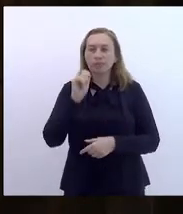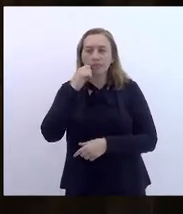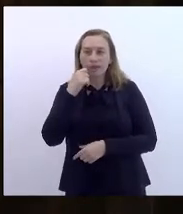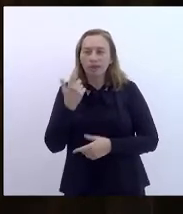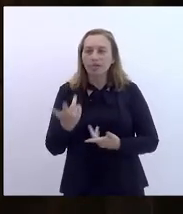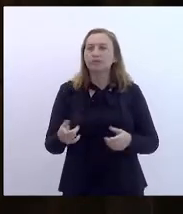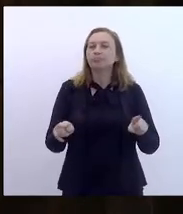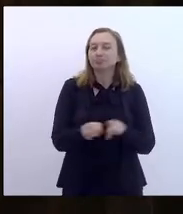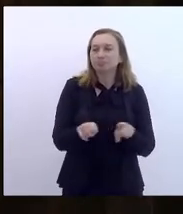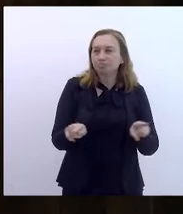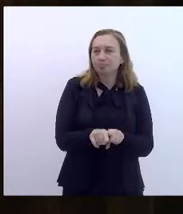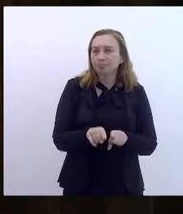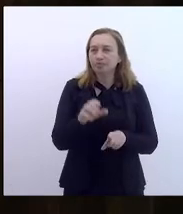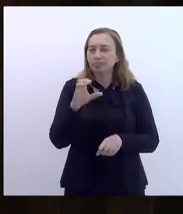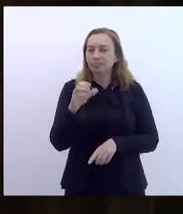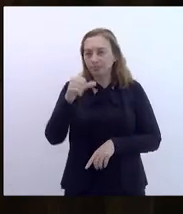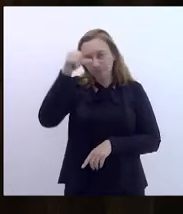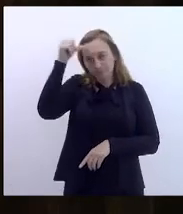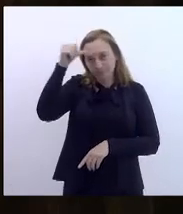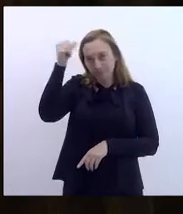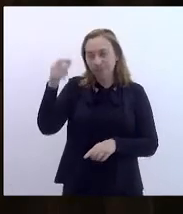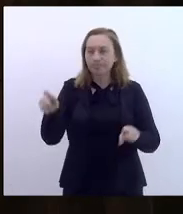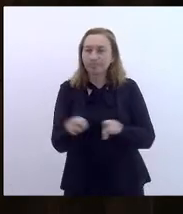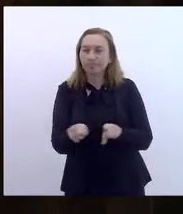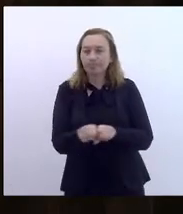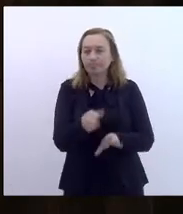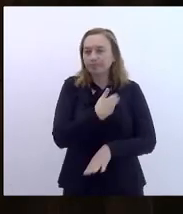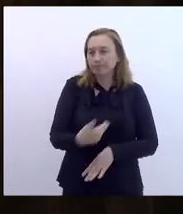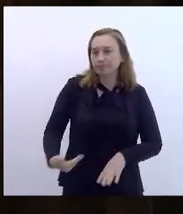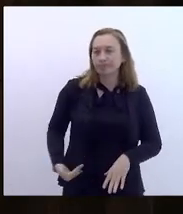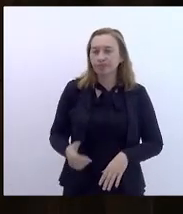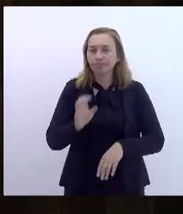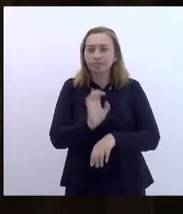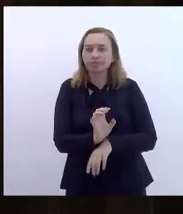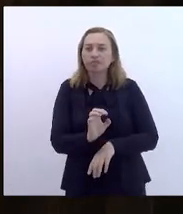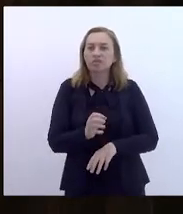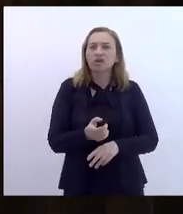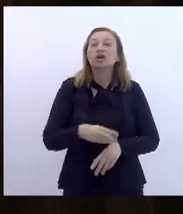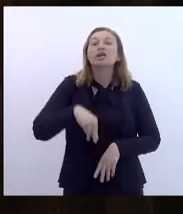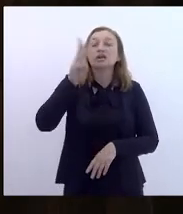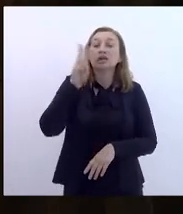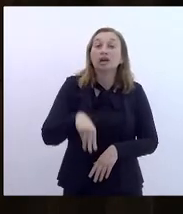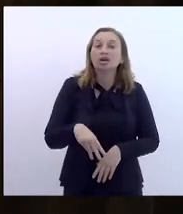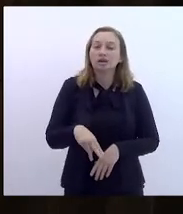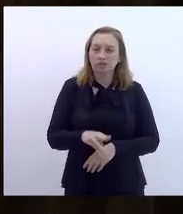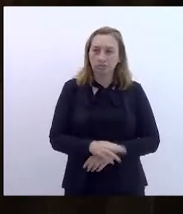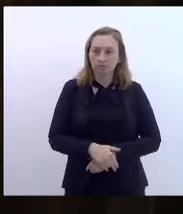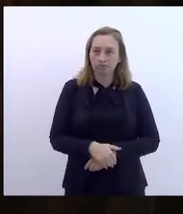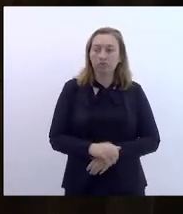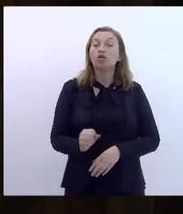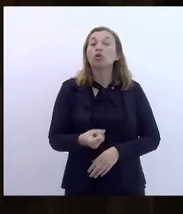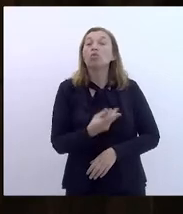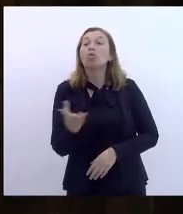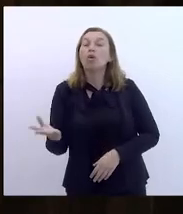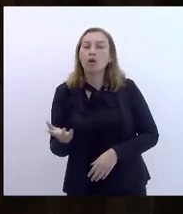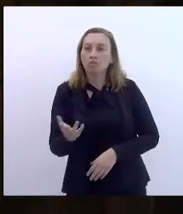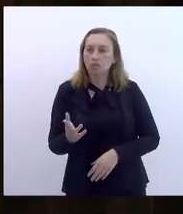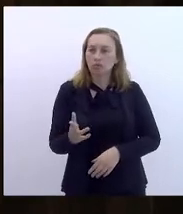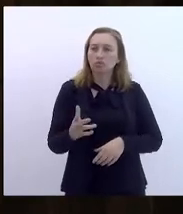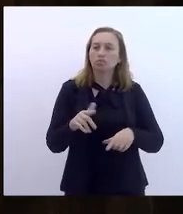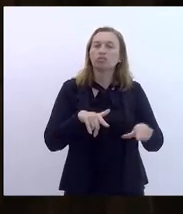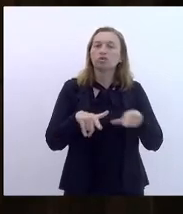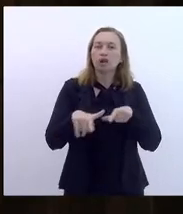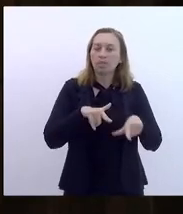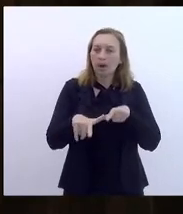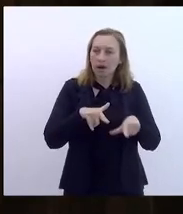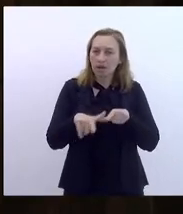o Castro também possui sua versão no governo do estado porque muita Quem são os nomes errados Quais são os cargos Quais são as